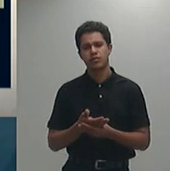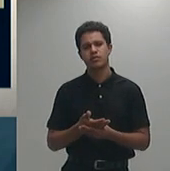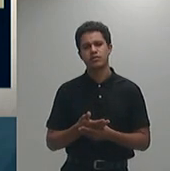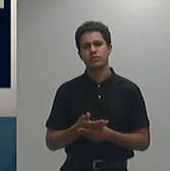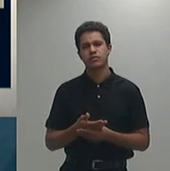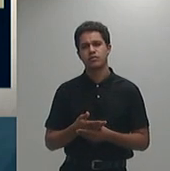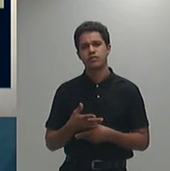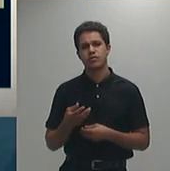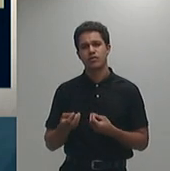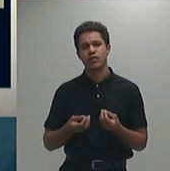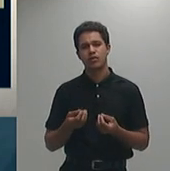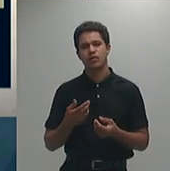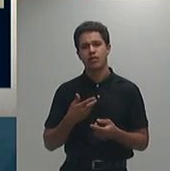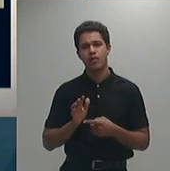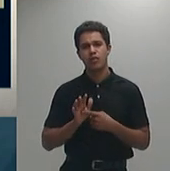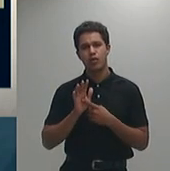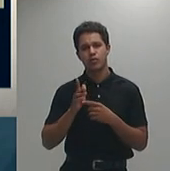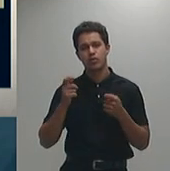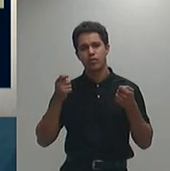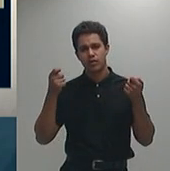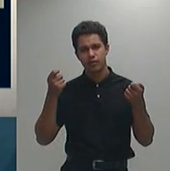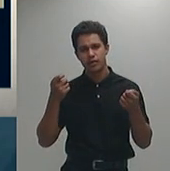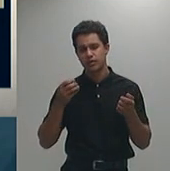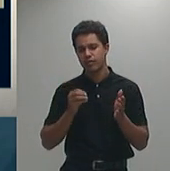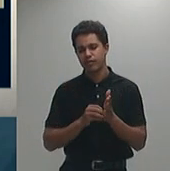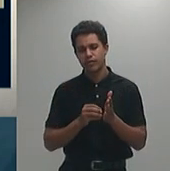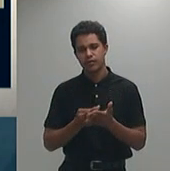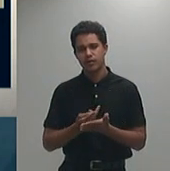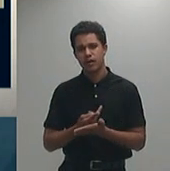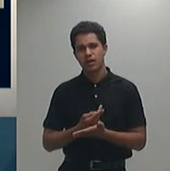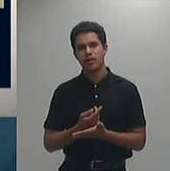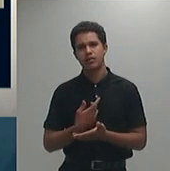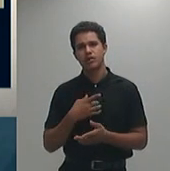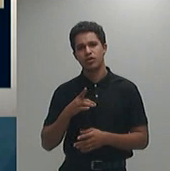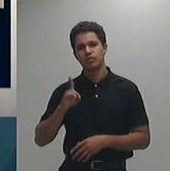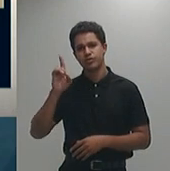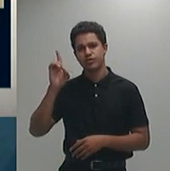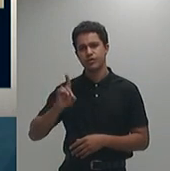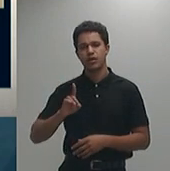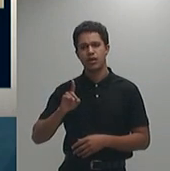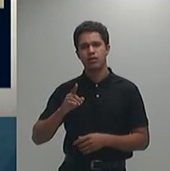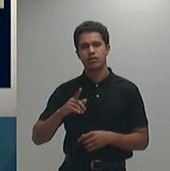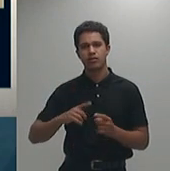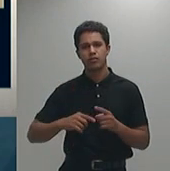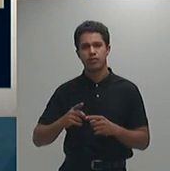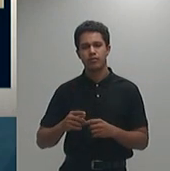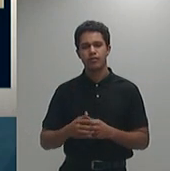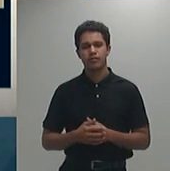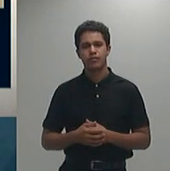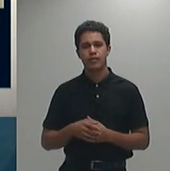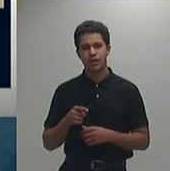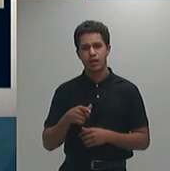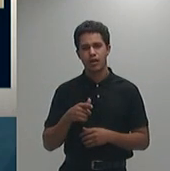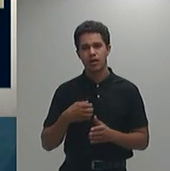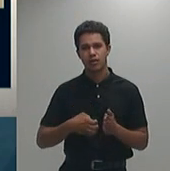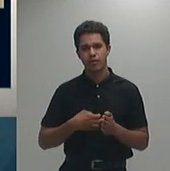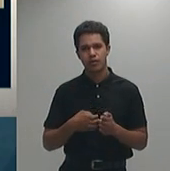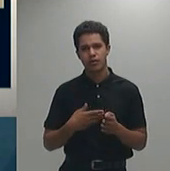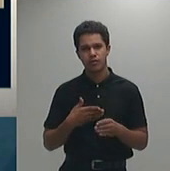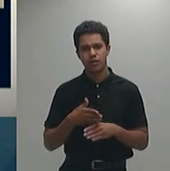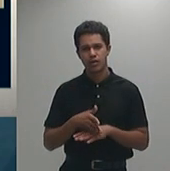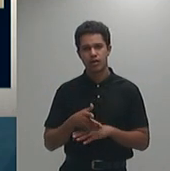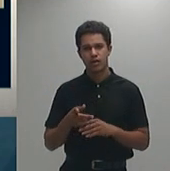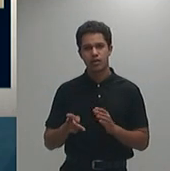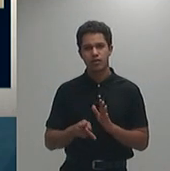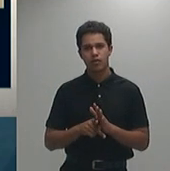real que se mostrou manifestamente inadequado já que a titular do direito lesado ali em discussão A companhia foi integrada na aludida arbitragem na